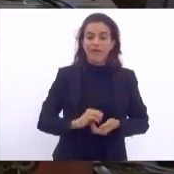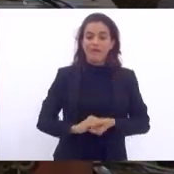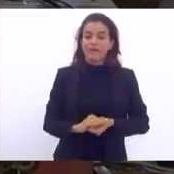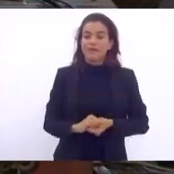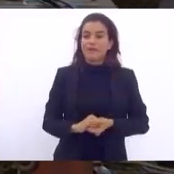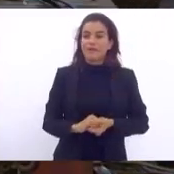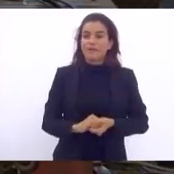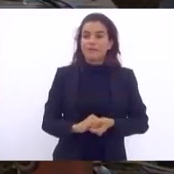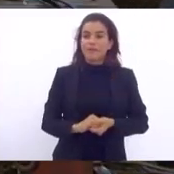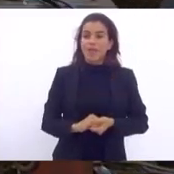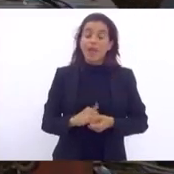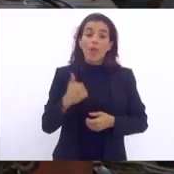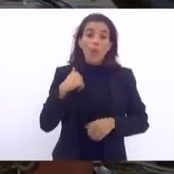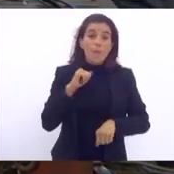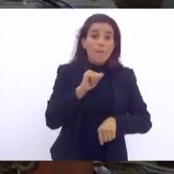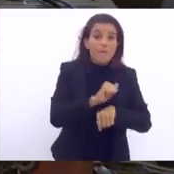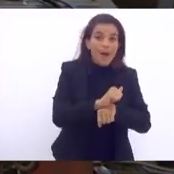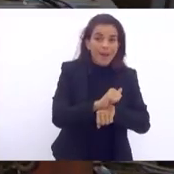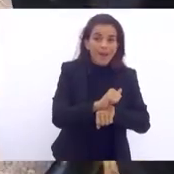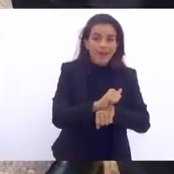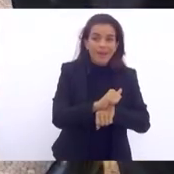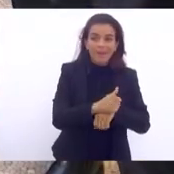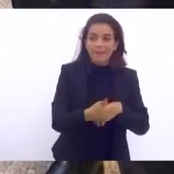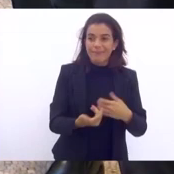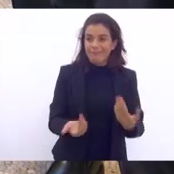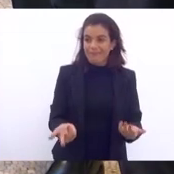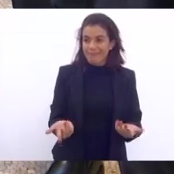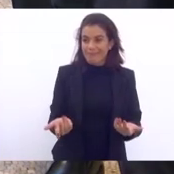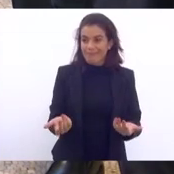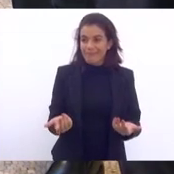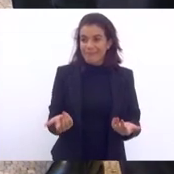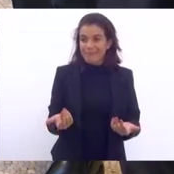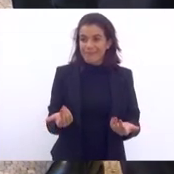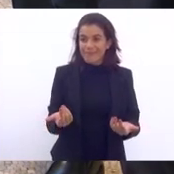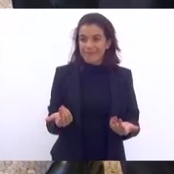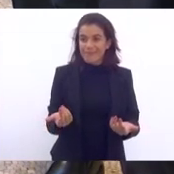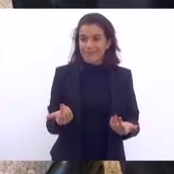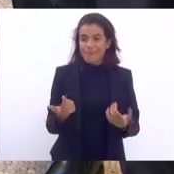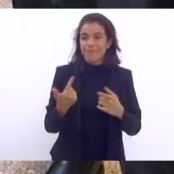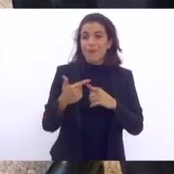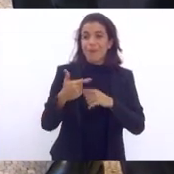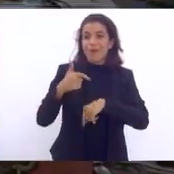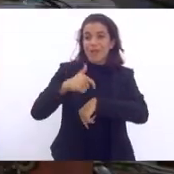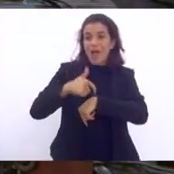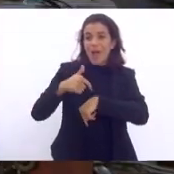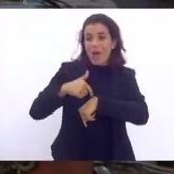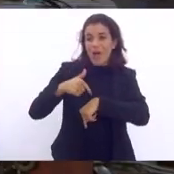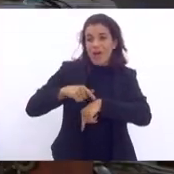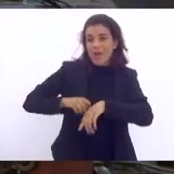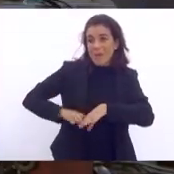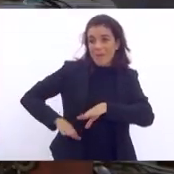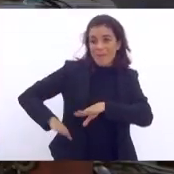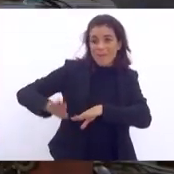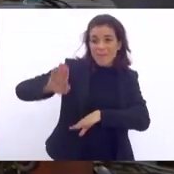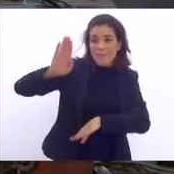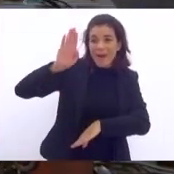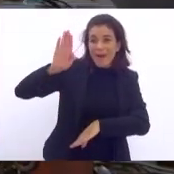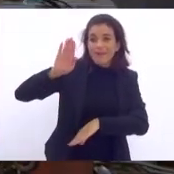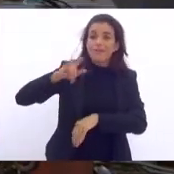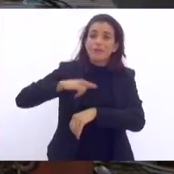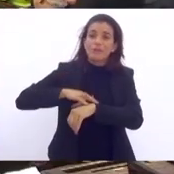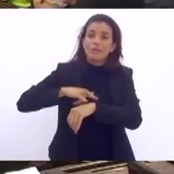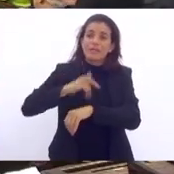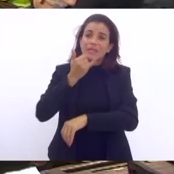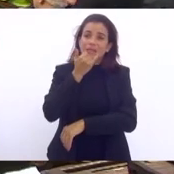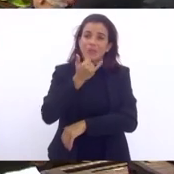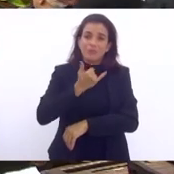do cavalo. Não, é porque eu me inscrevi na hora que eu sou... Ah, perdão, estava no banheiro. Perdão, desculpa, Luiz. Então,